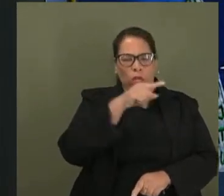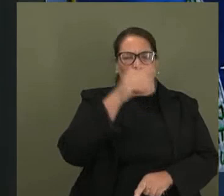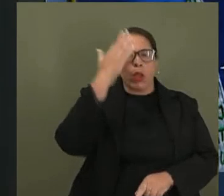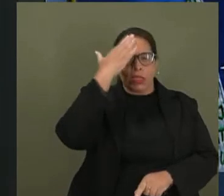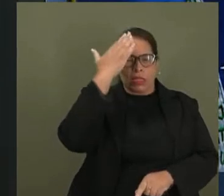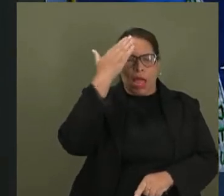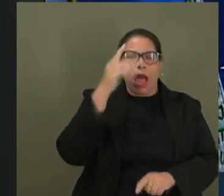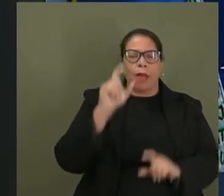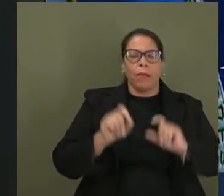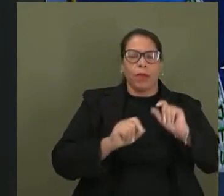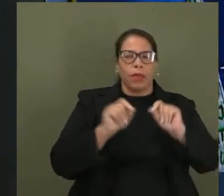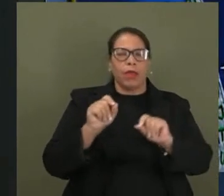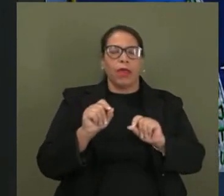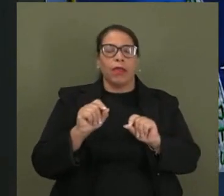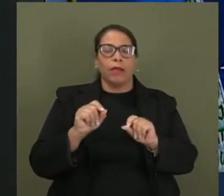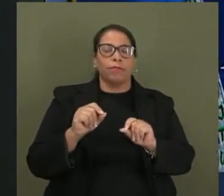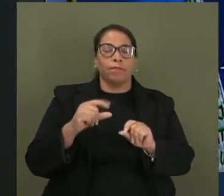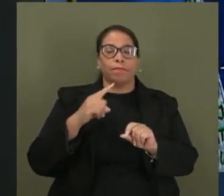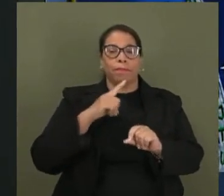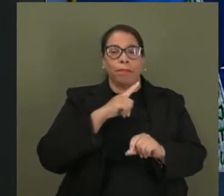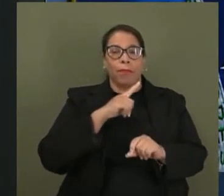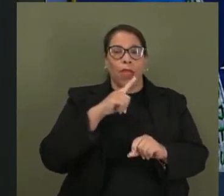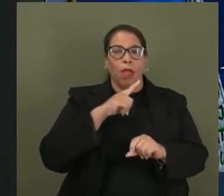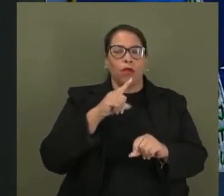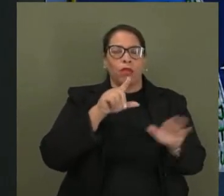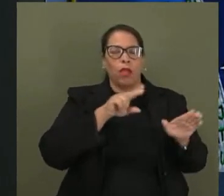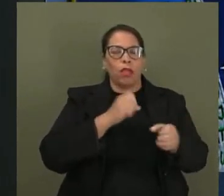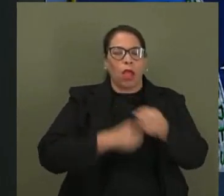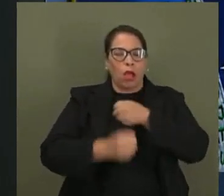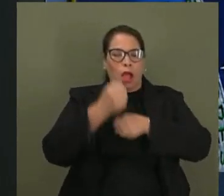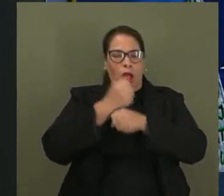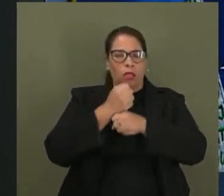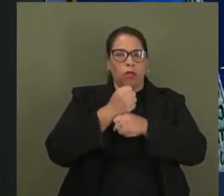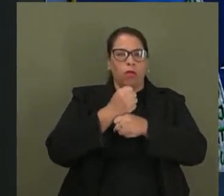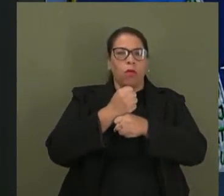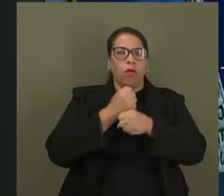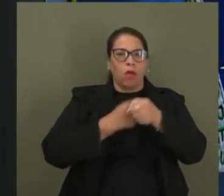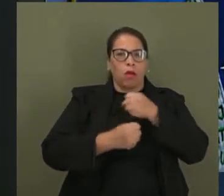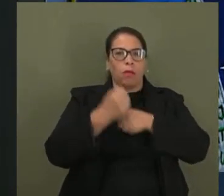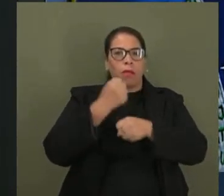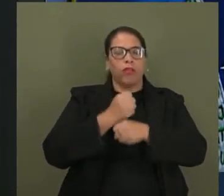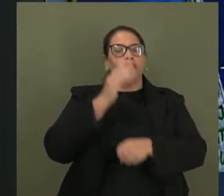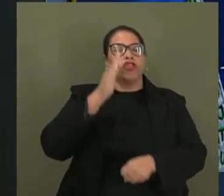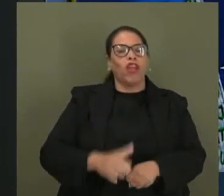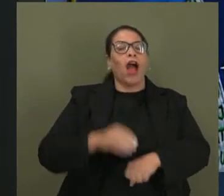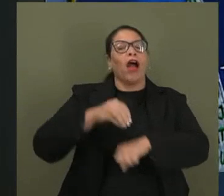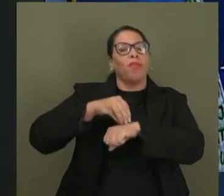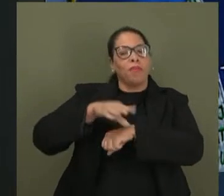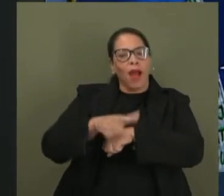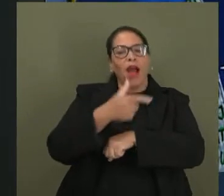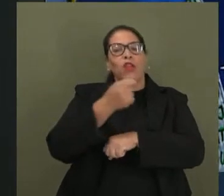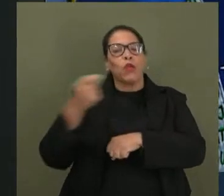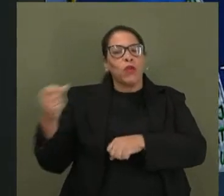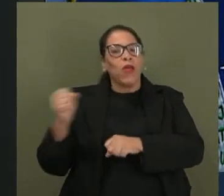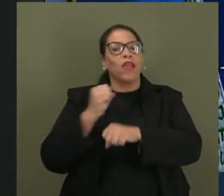disso, que eu, desde o ano passado, falo sobre esses 200 anos.